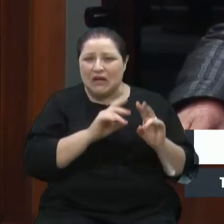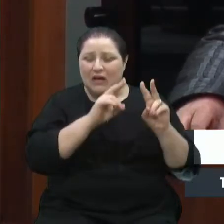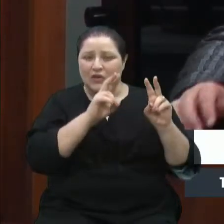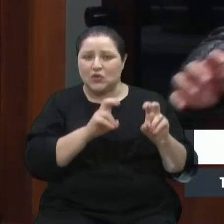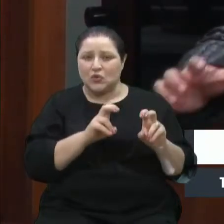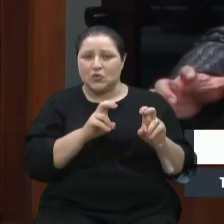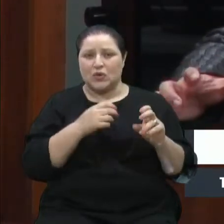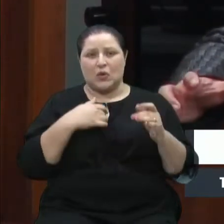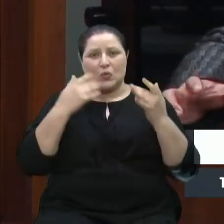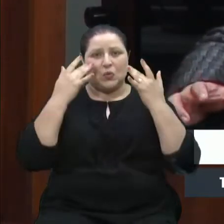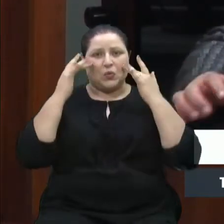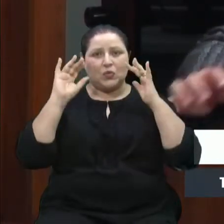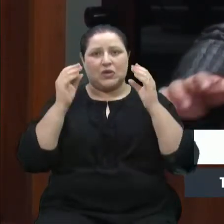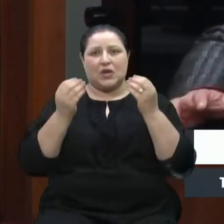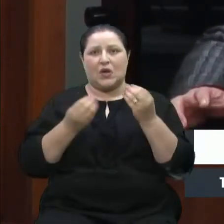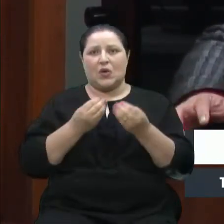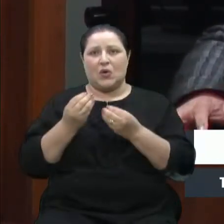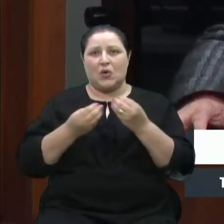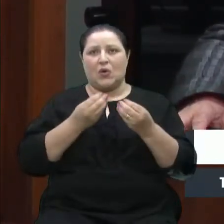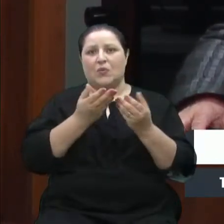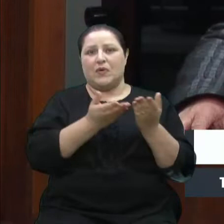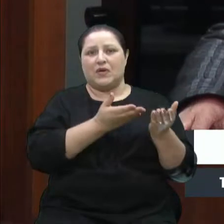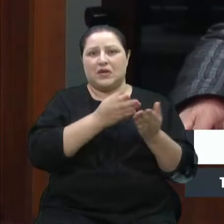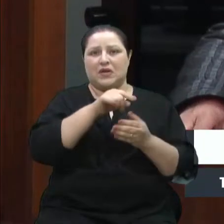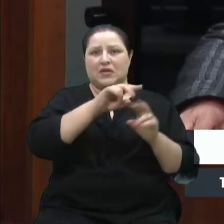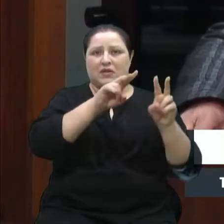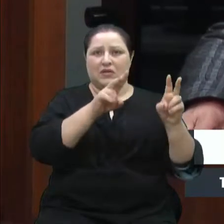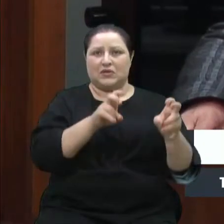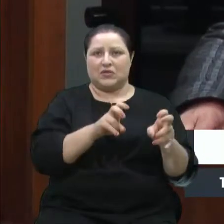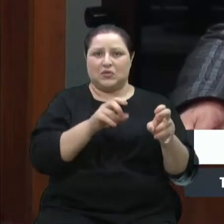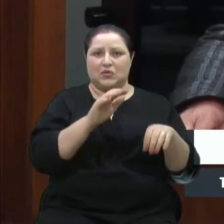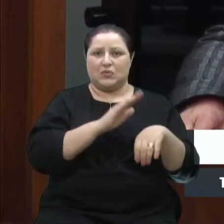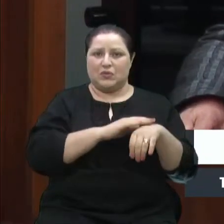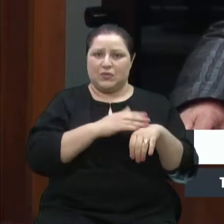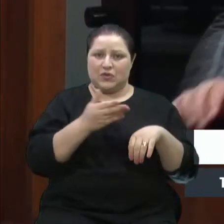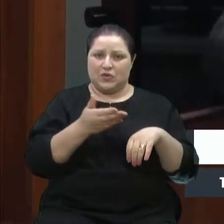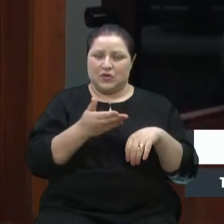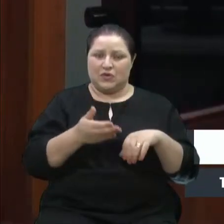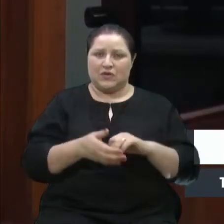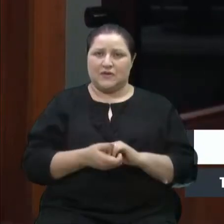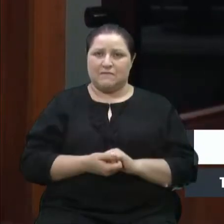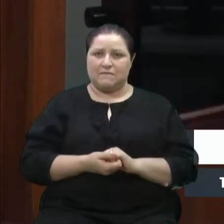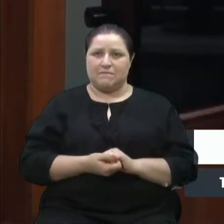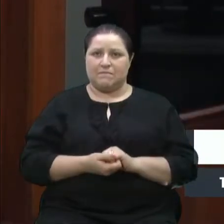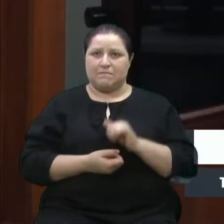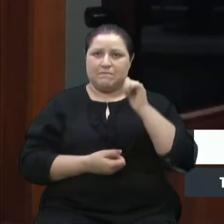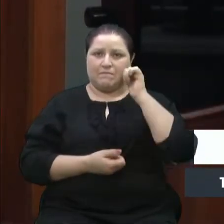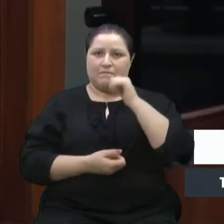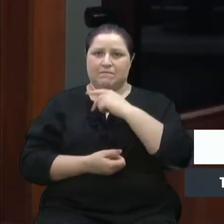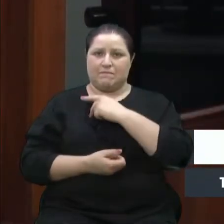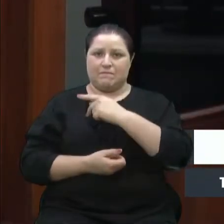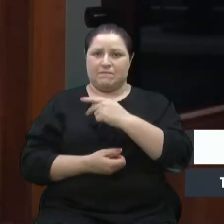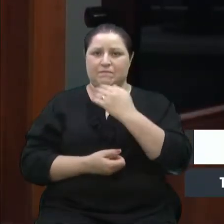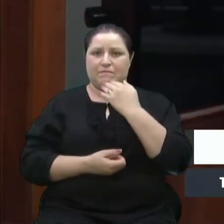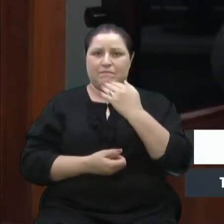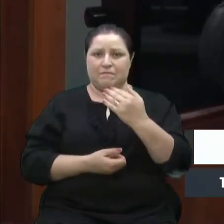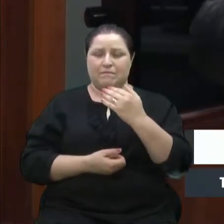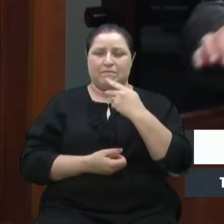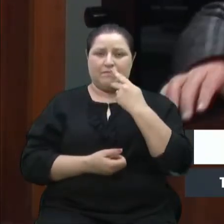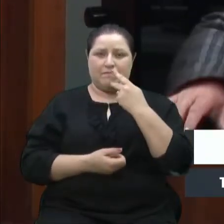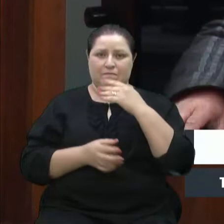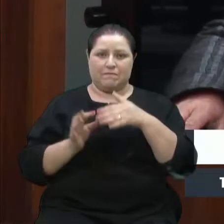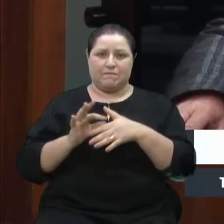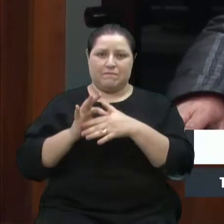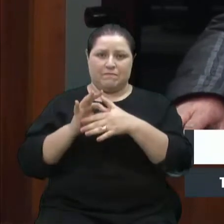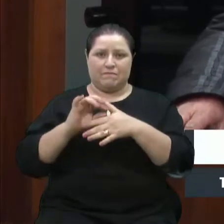de que forma vai ser tratado esse assunto neste momento senhora presidente solicita uma declaração